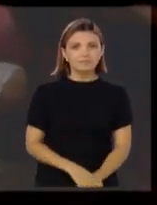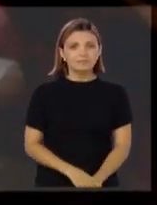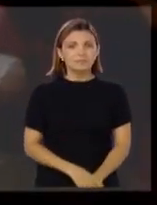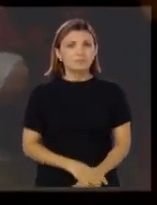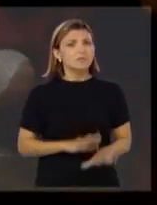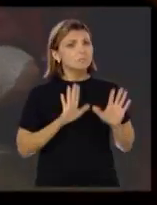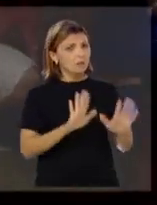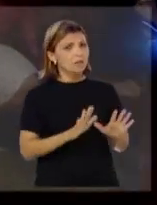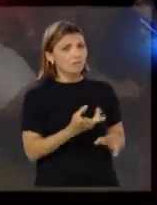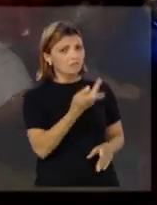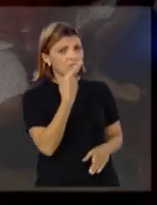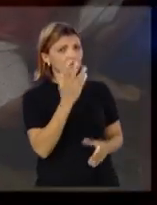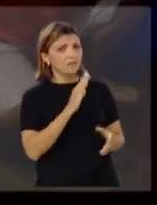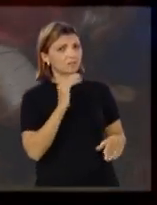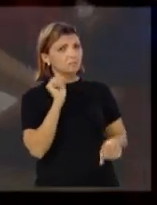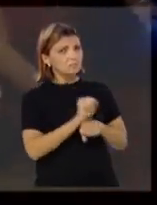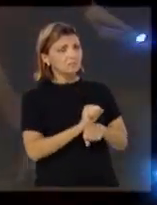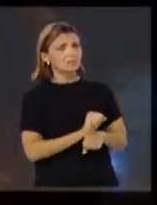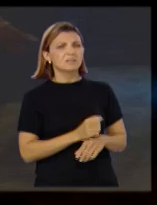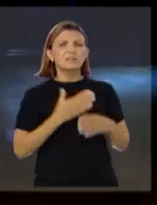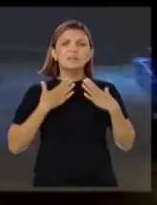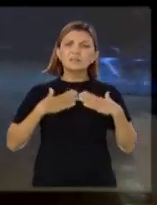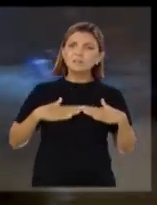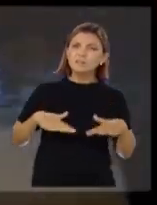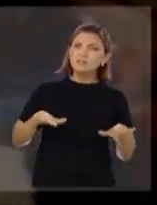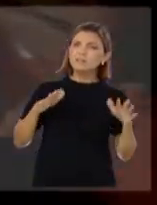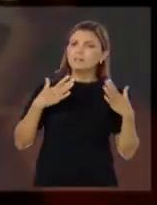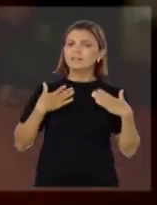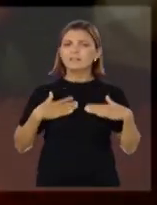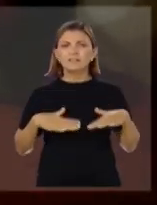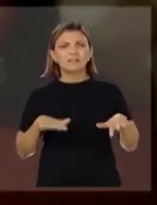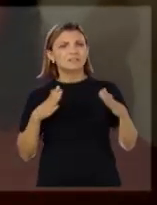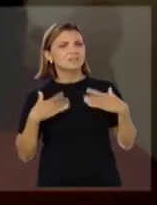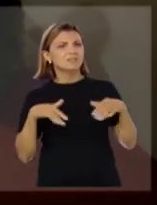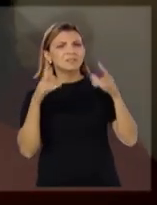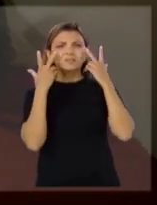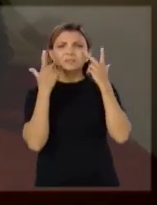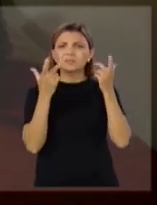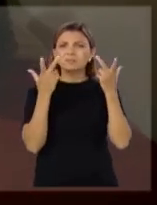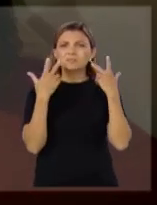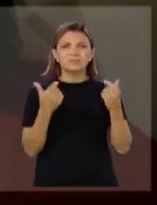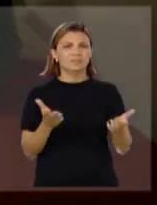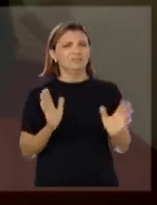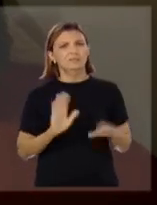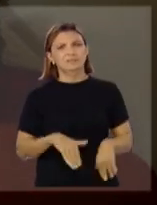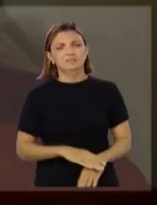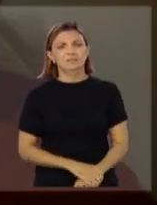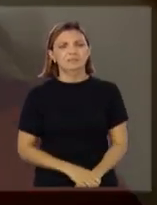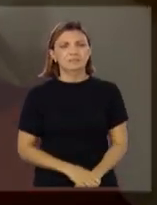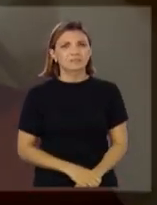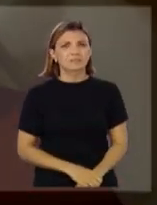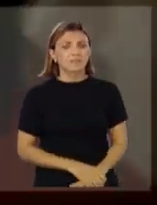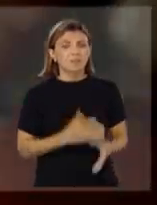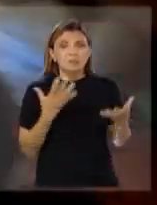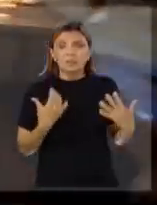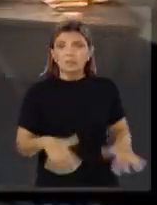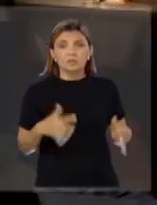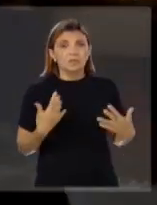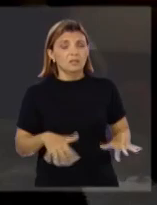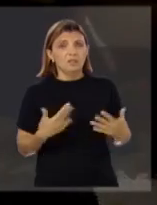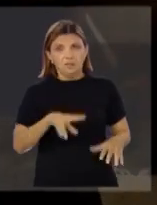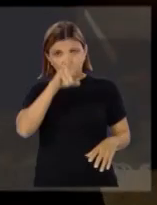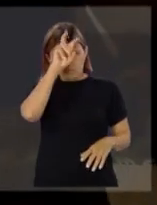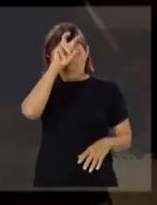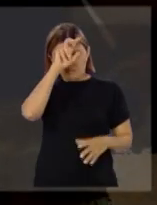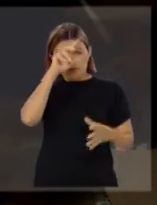escorpiãozinho? Começa, Thiago. Relaxa, Marta. Lembra da cadeia alimentar. Tudo é necessário pra manter o equilíbrio, vai. Pro